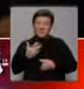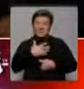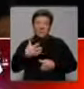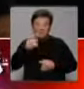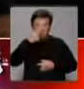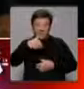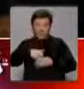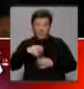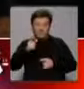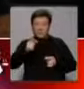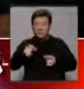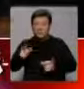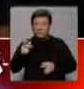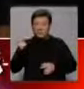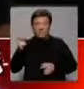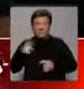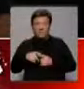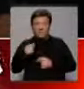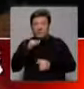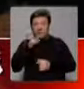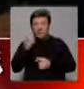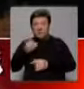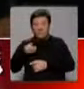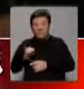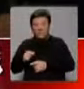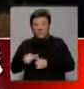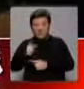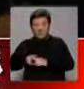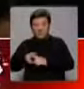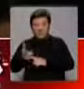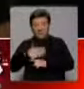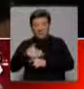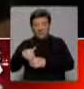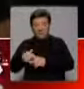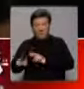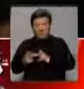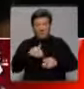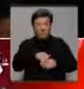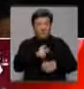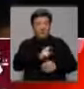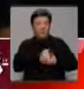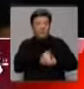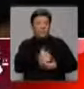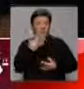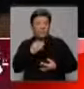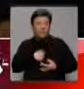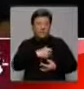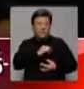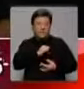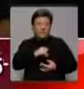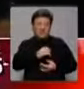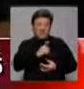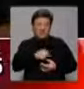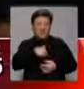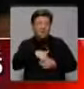eleitores São pessoas que vieram do partido socialista e grego e que não são portanto apoiantes naturais do ciza apoiam o